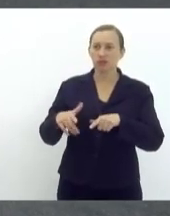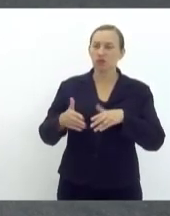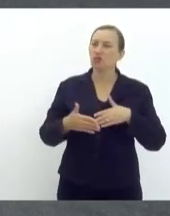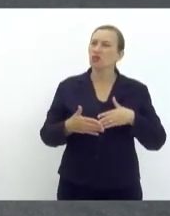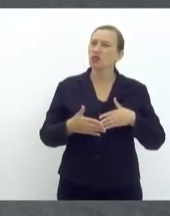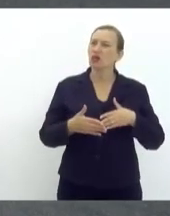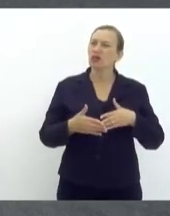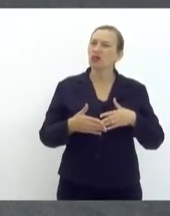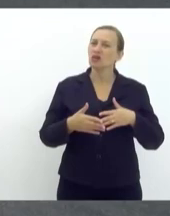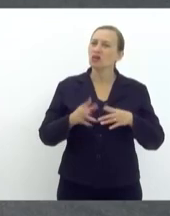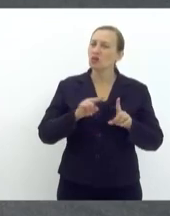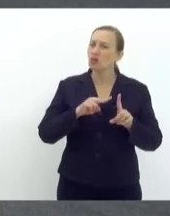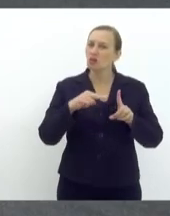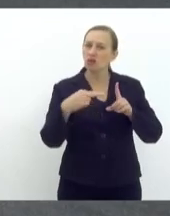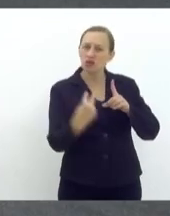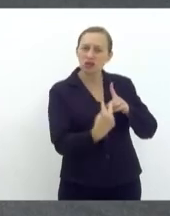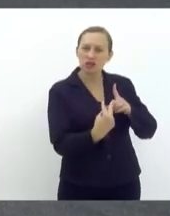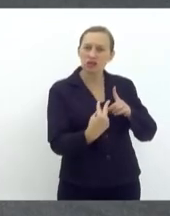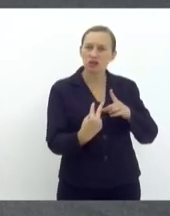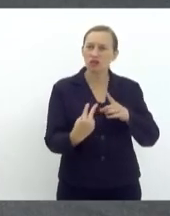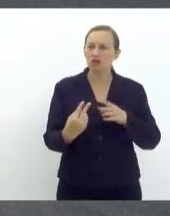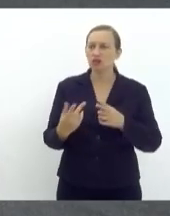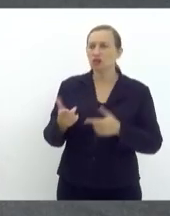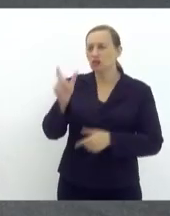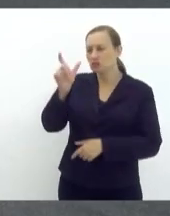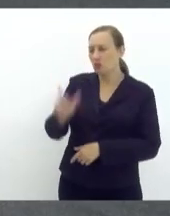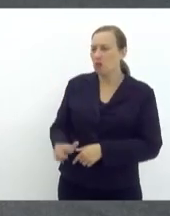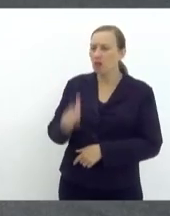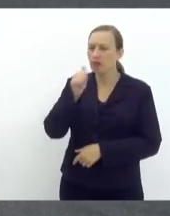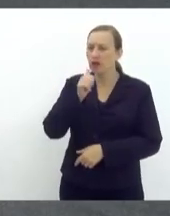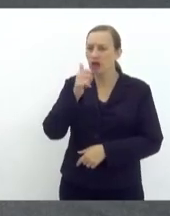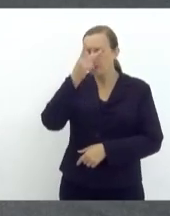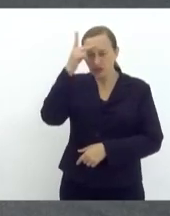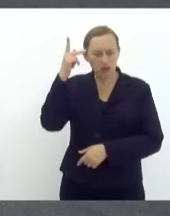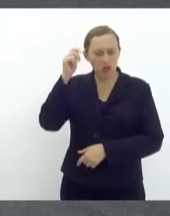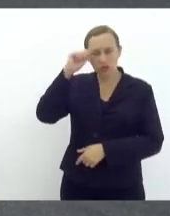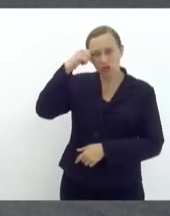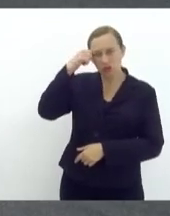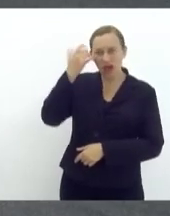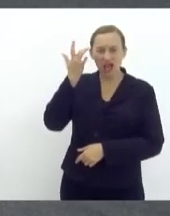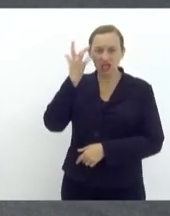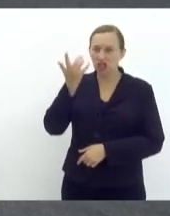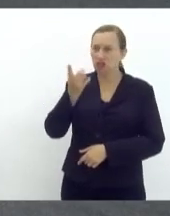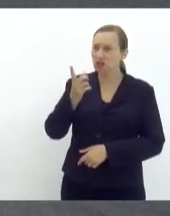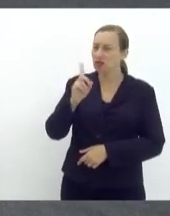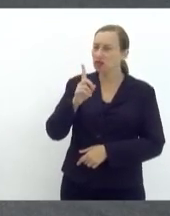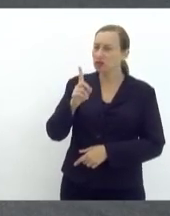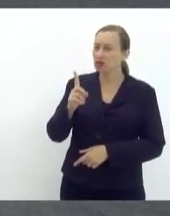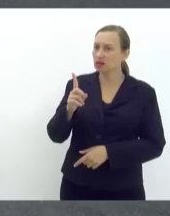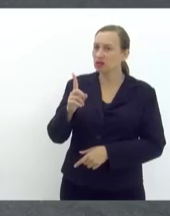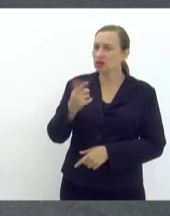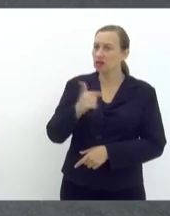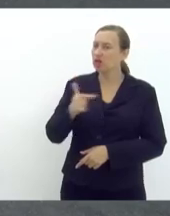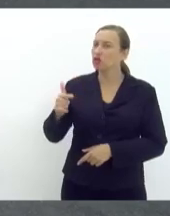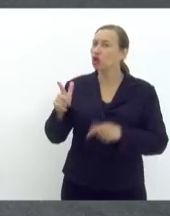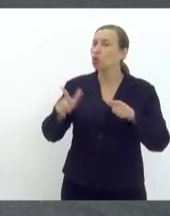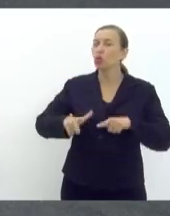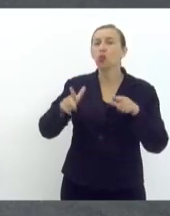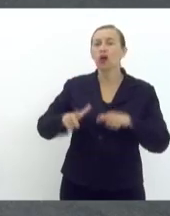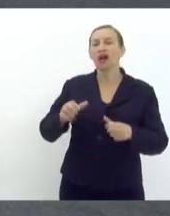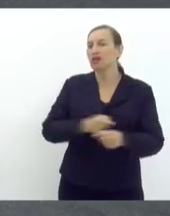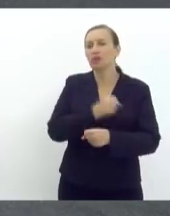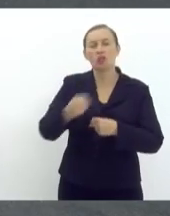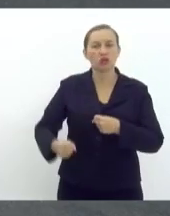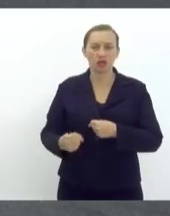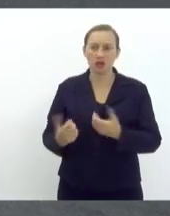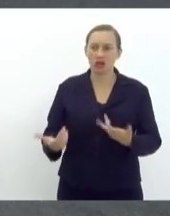discriminatória para as pessoas negras como se elas não pudessem estar ocupando lugares de poder isso não